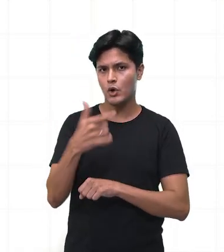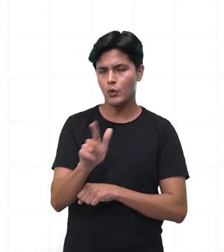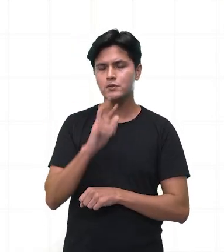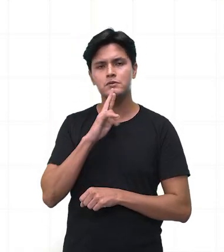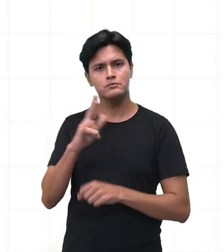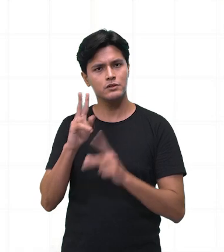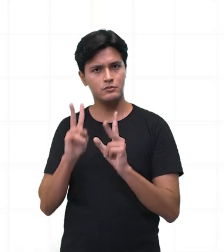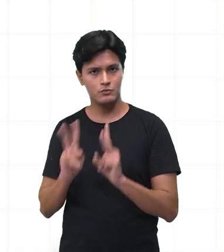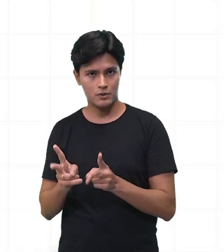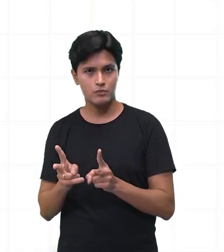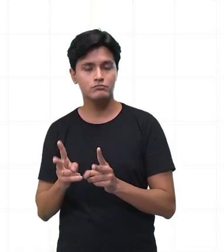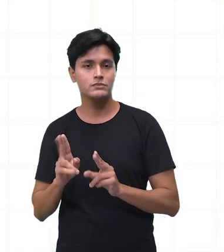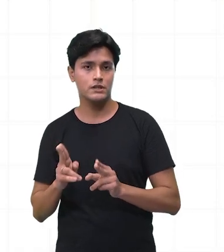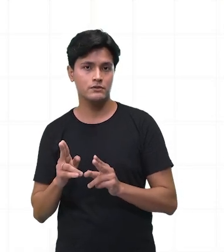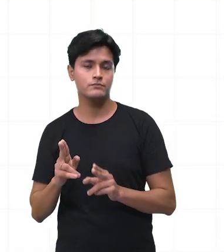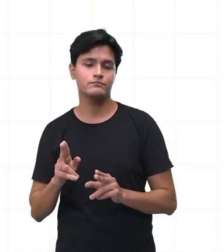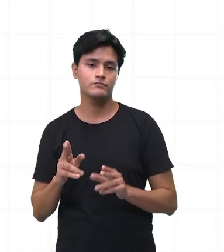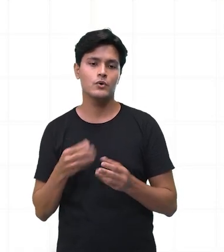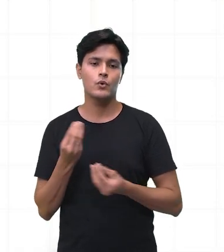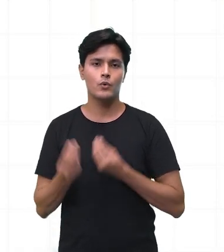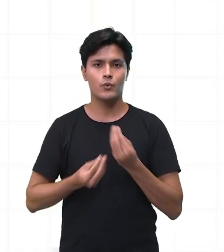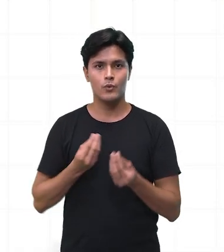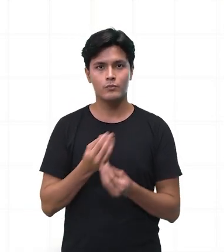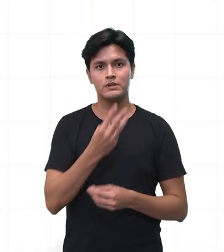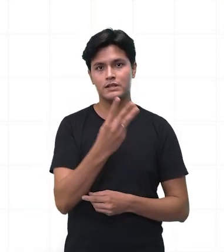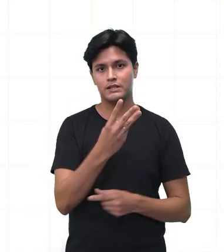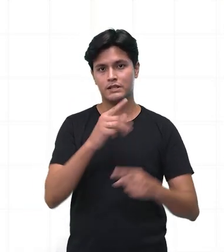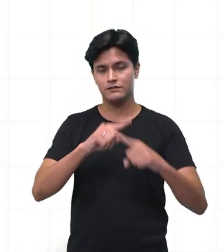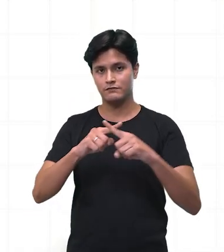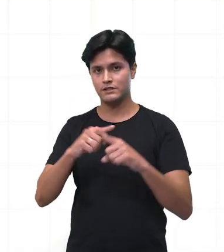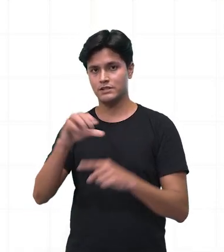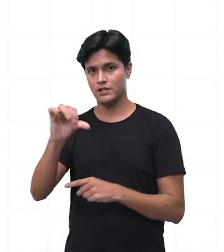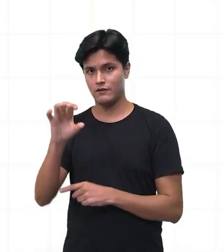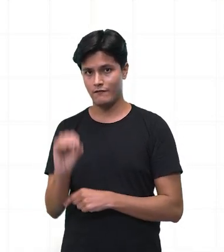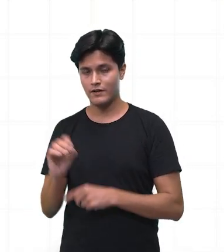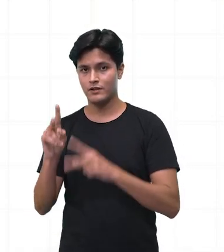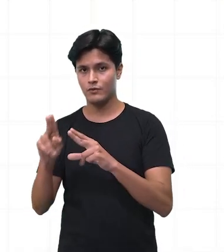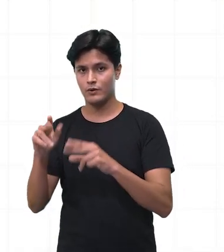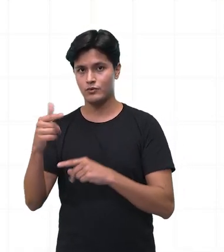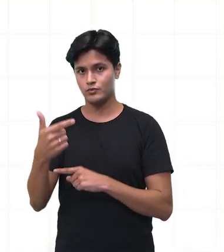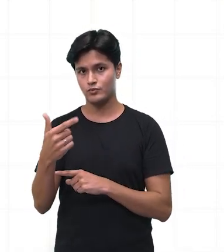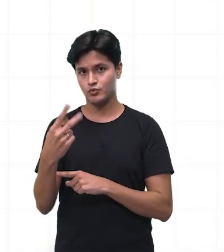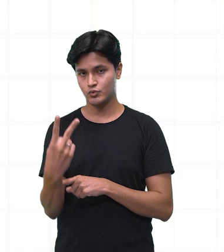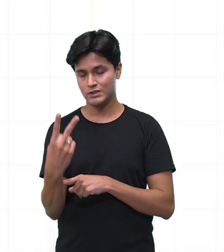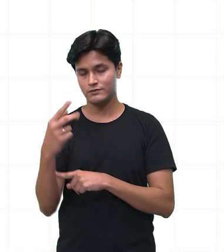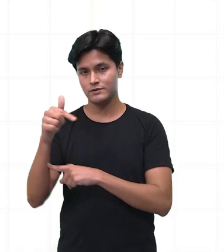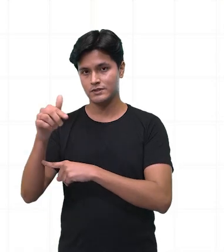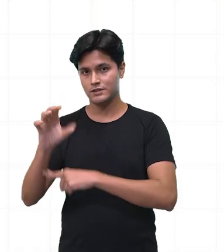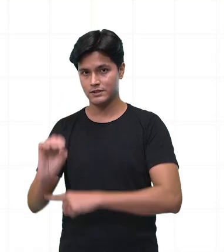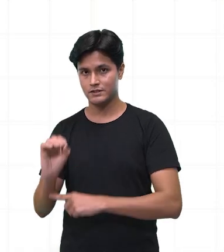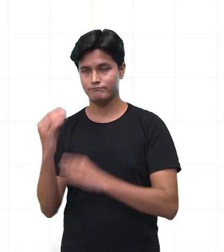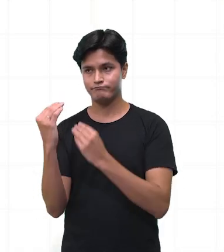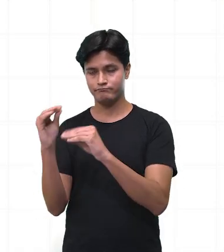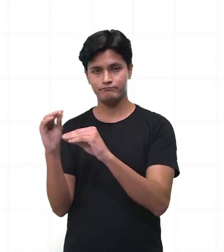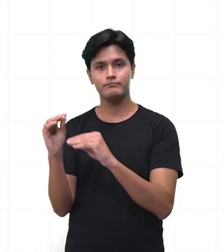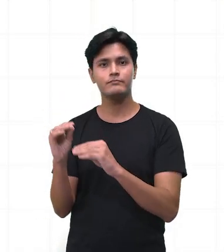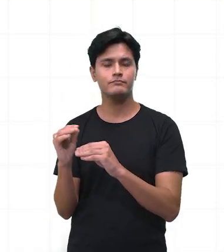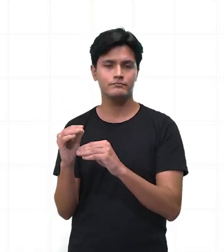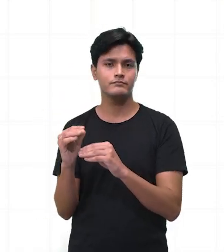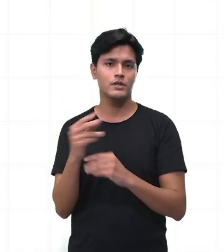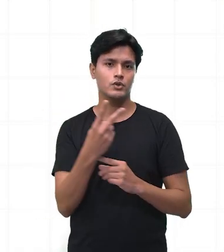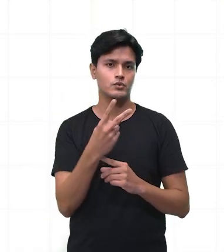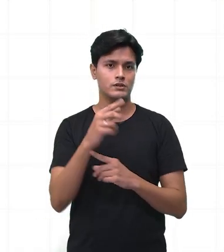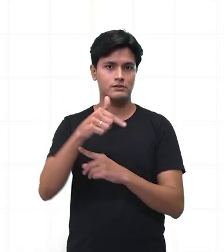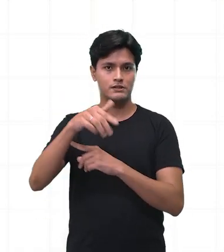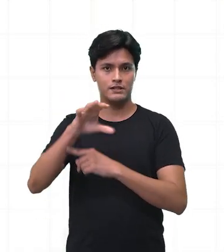3 vezes 90, certo? Que dá 270, vou colocar aqui. E aí, 270